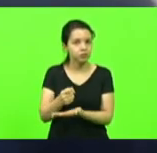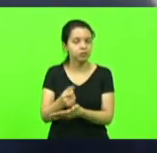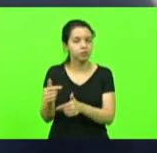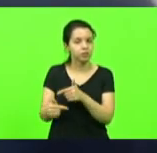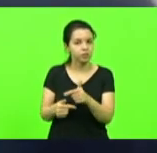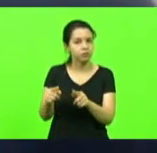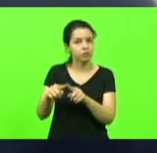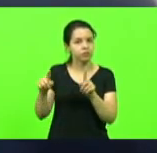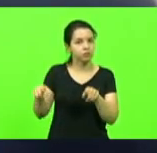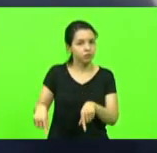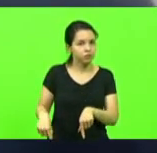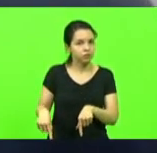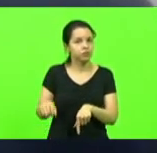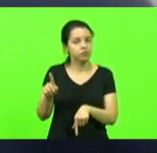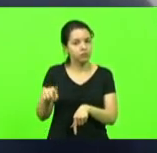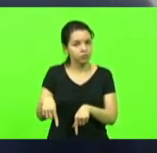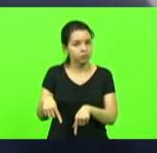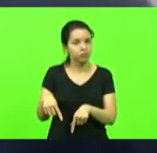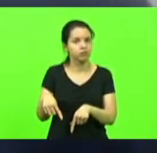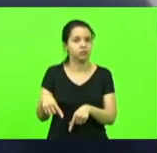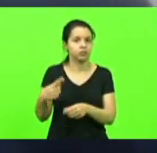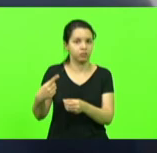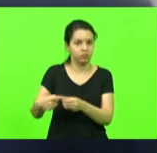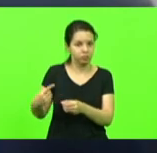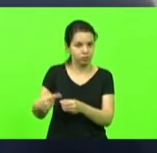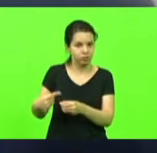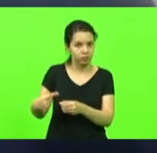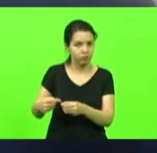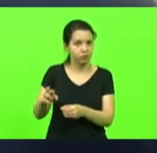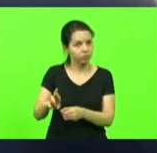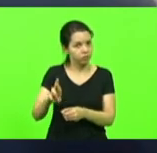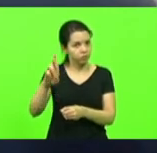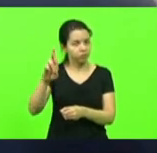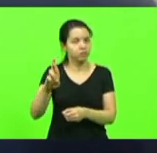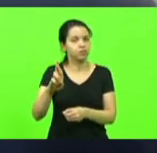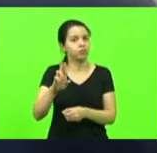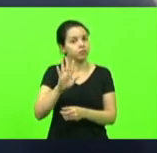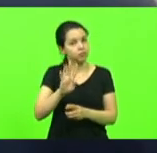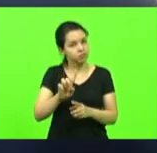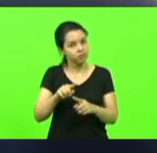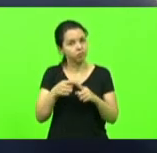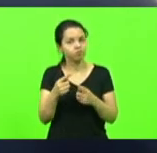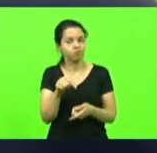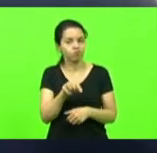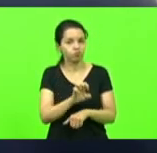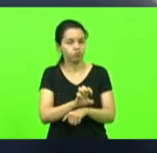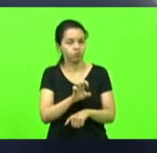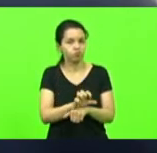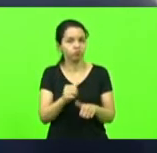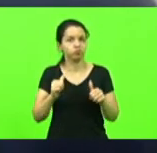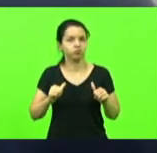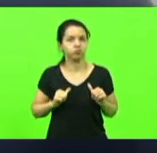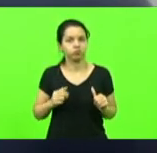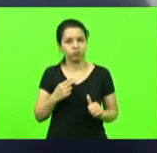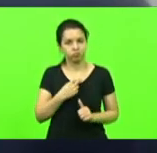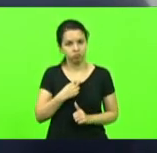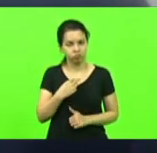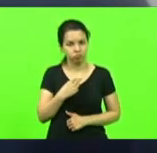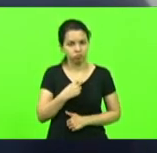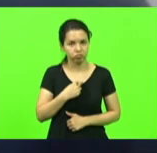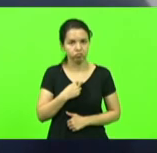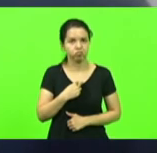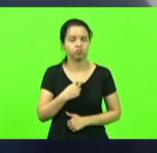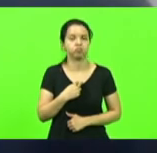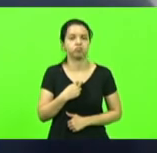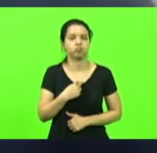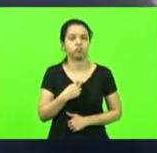servidores, ele é feito com o município, mas o Estado não pode se furtar à questão da sua